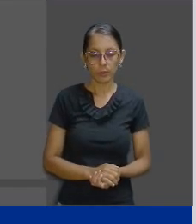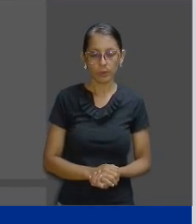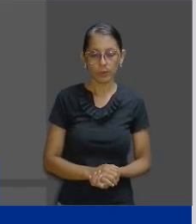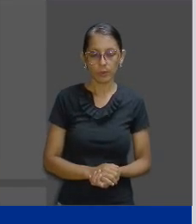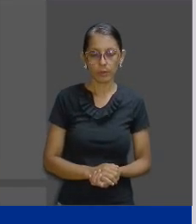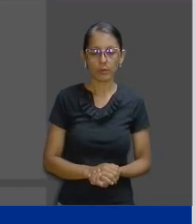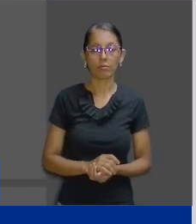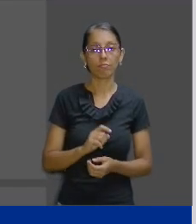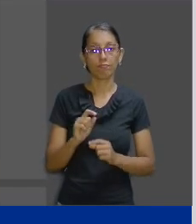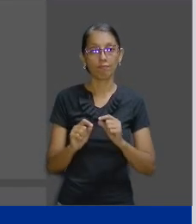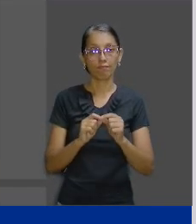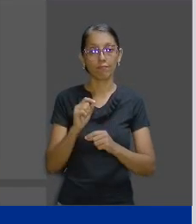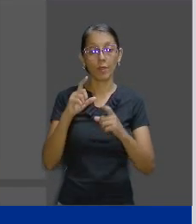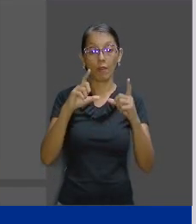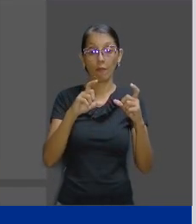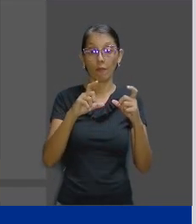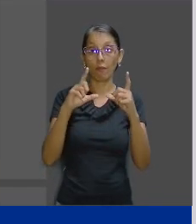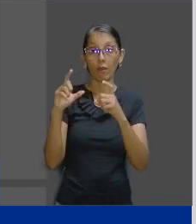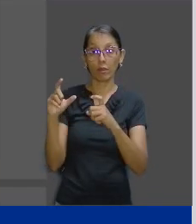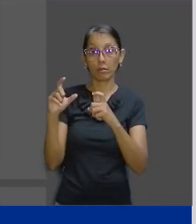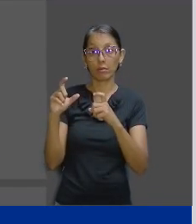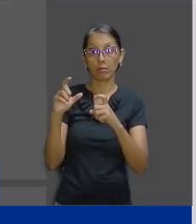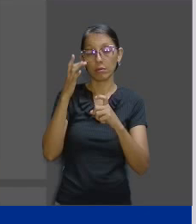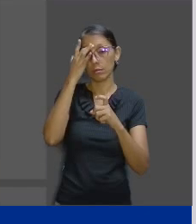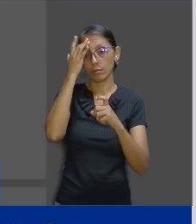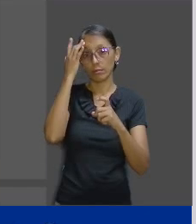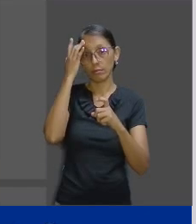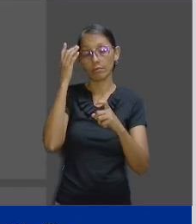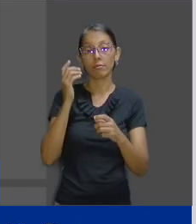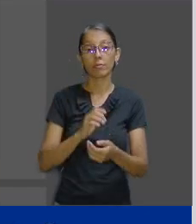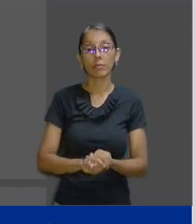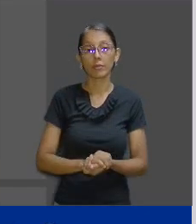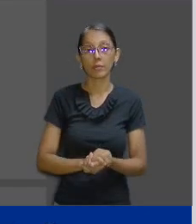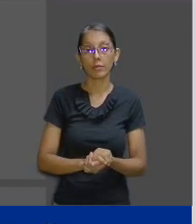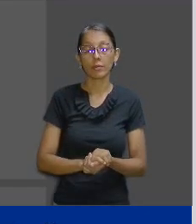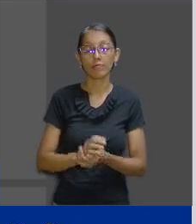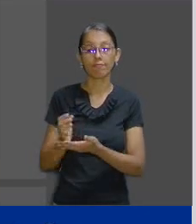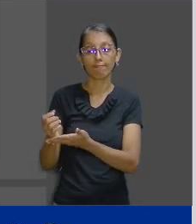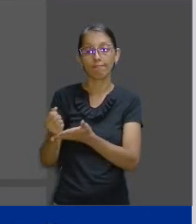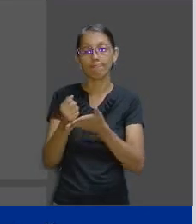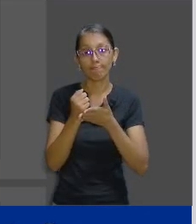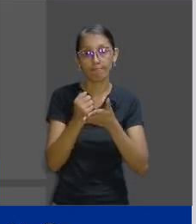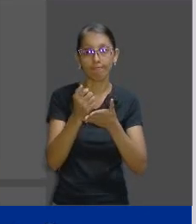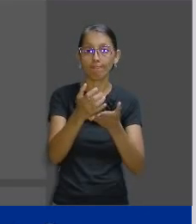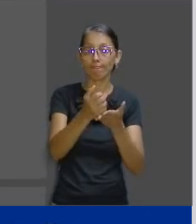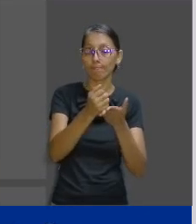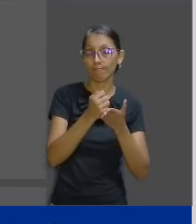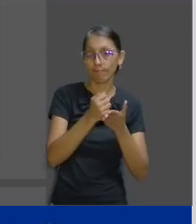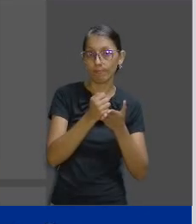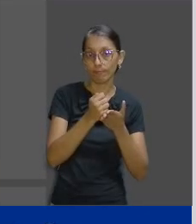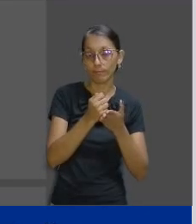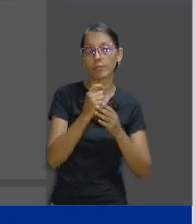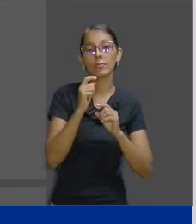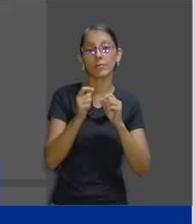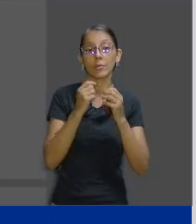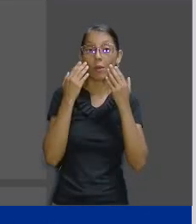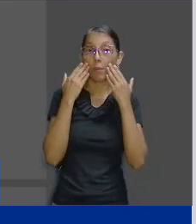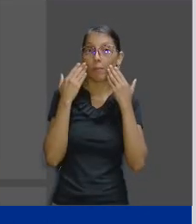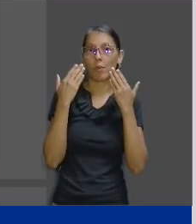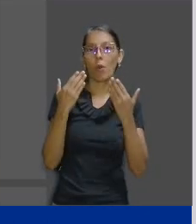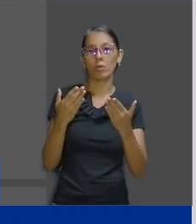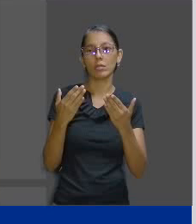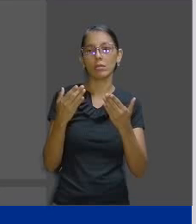ação do transporte ilícito de eleitor, que é demonstrar que aquele eleitor está sendo transportado e que